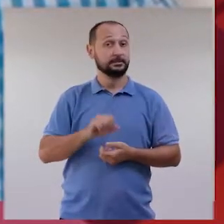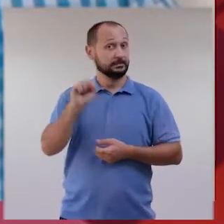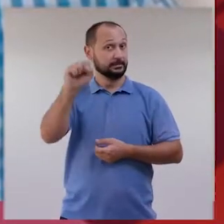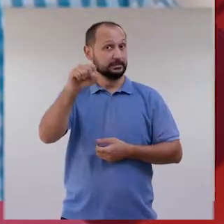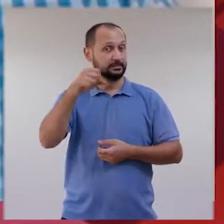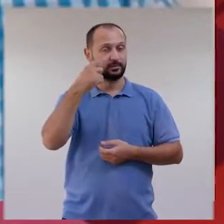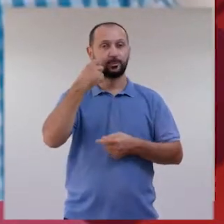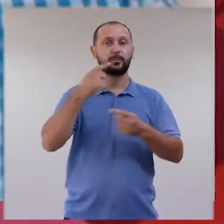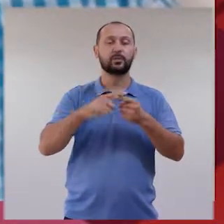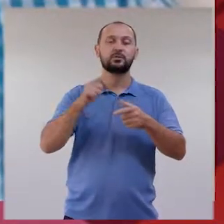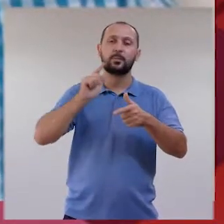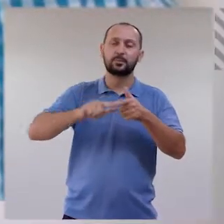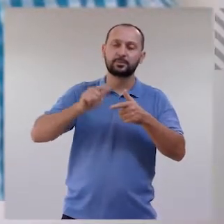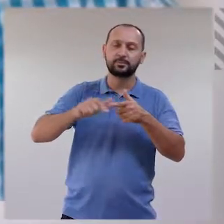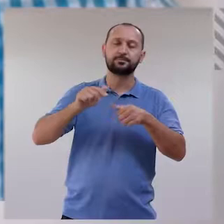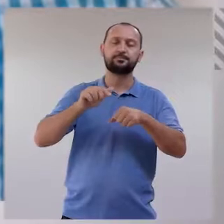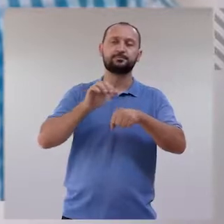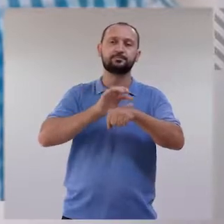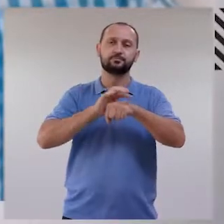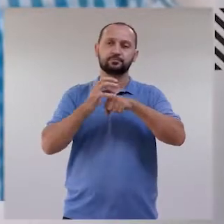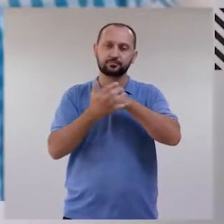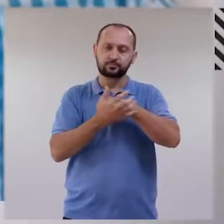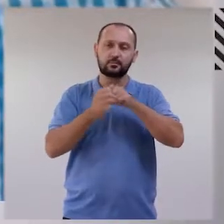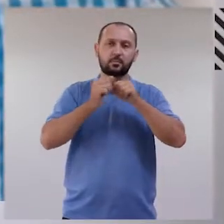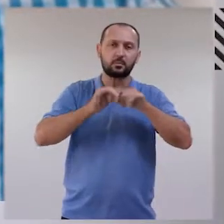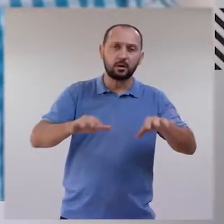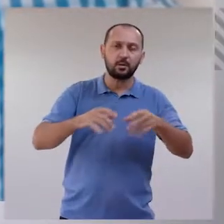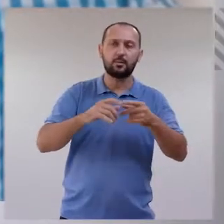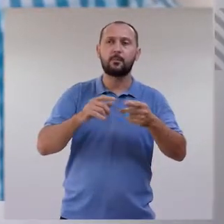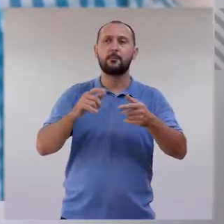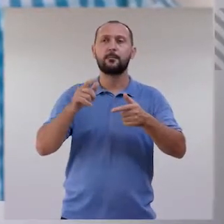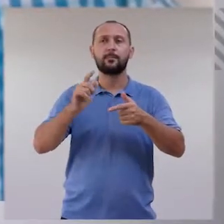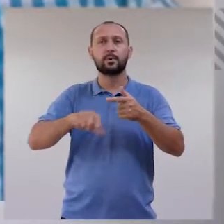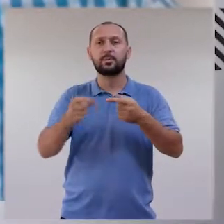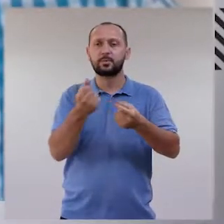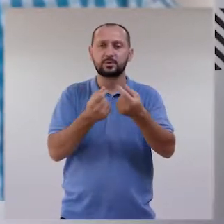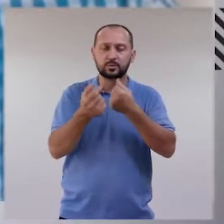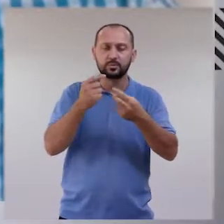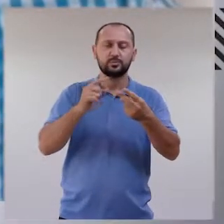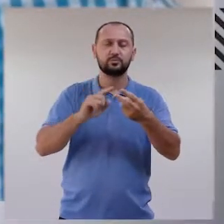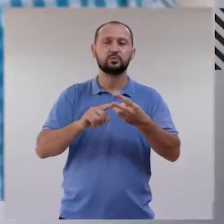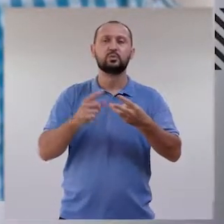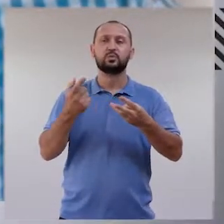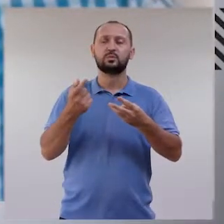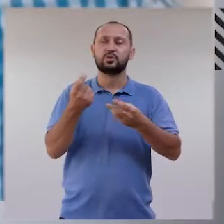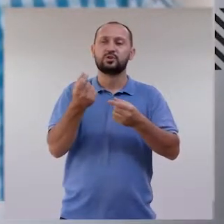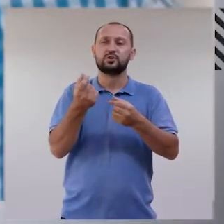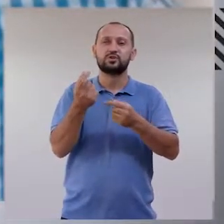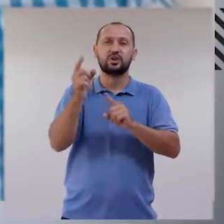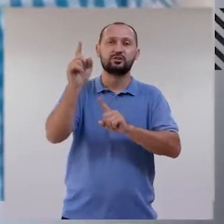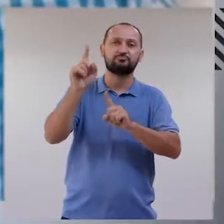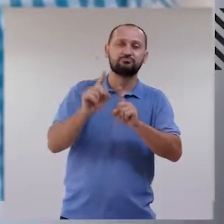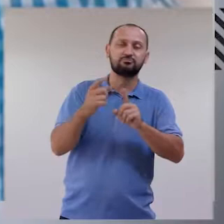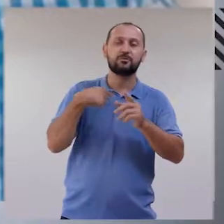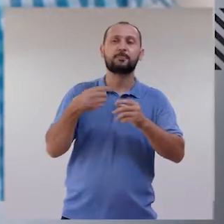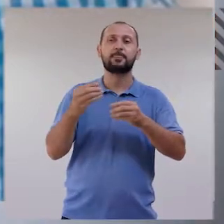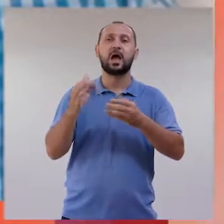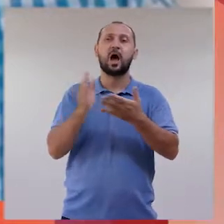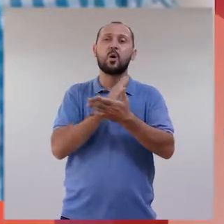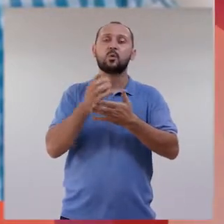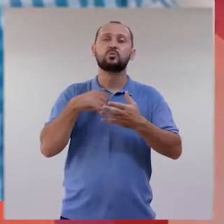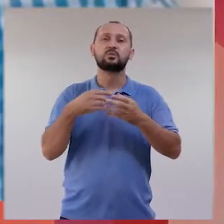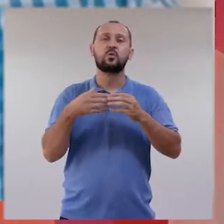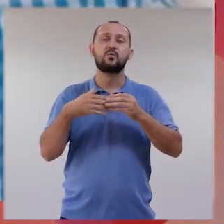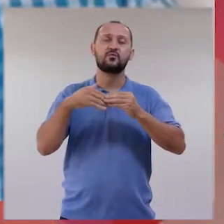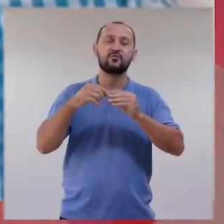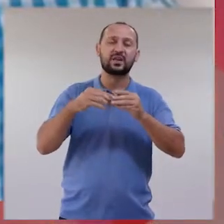Sem dúvida, aí a pandemia, a crise econômica, a questão da recessão, as atividades que se restringem, que